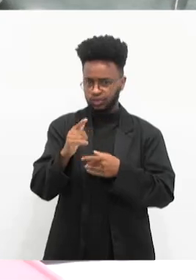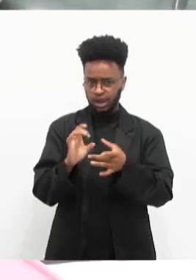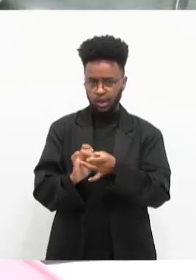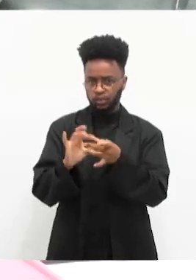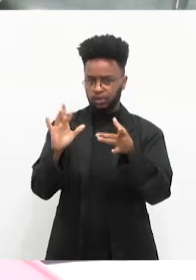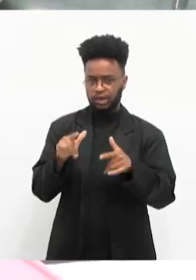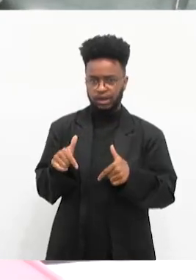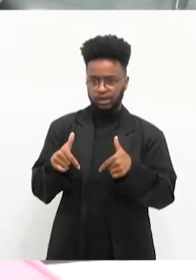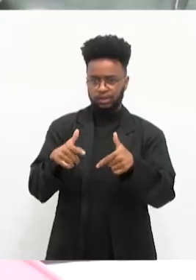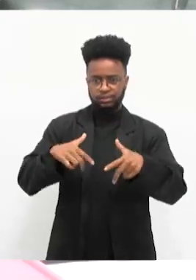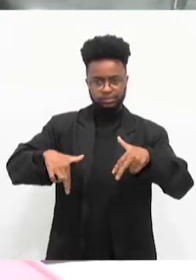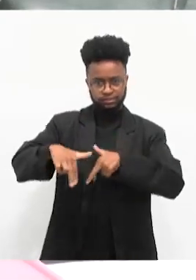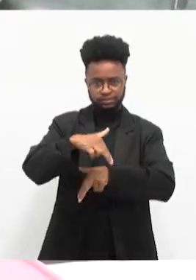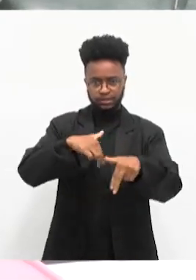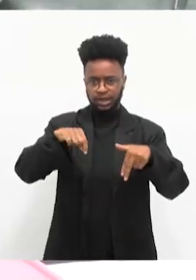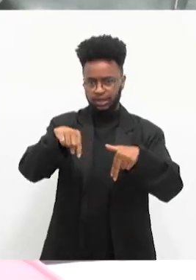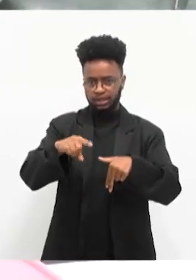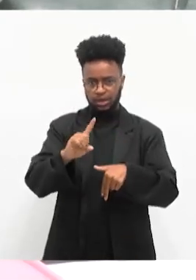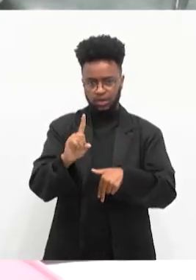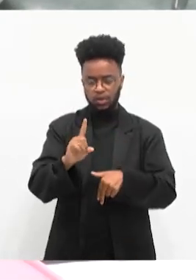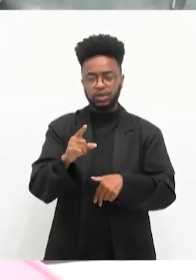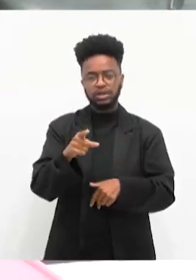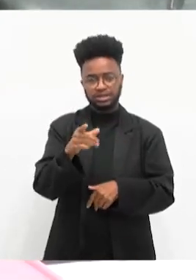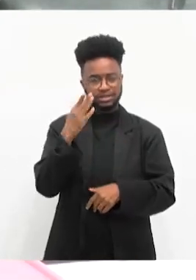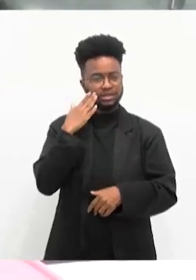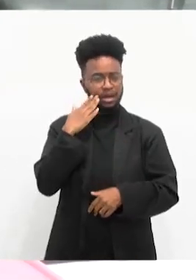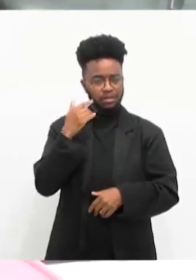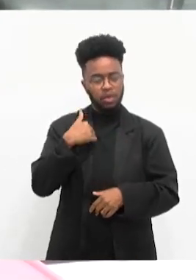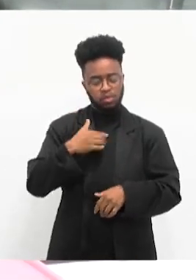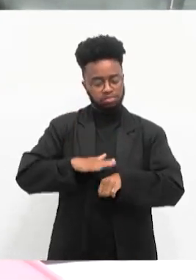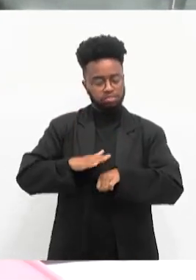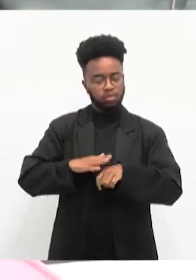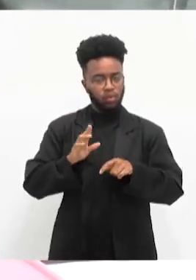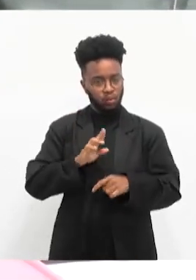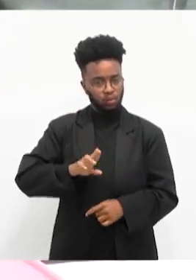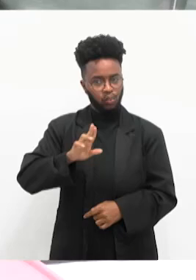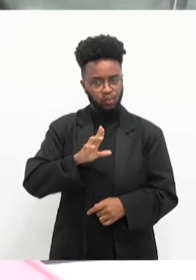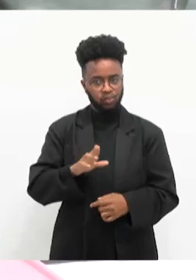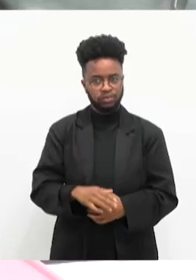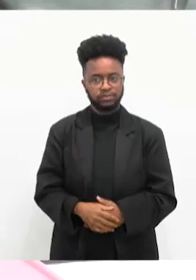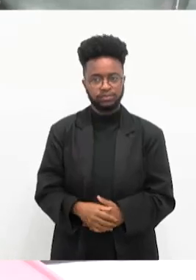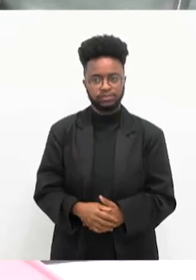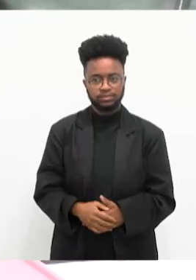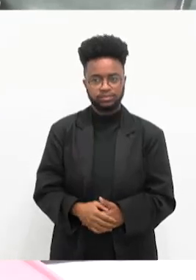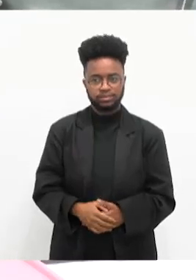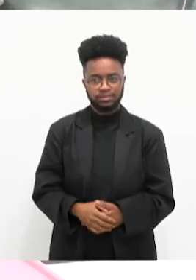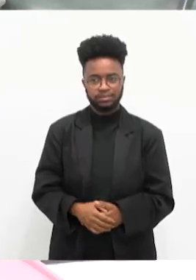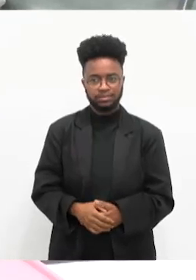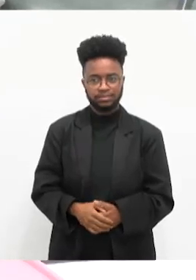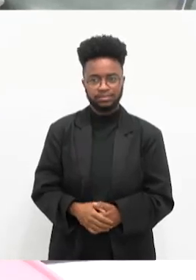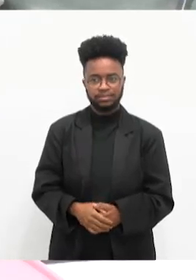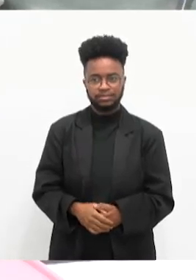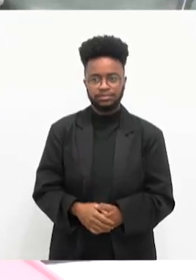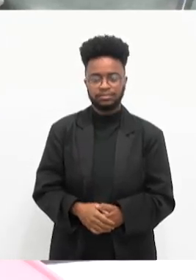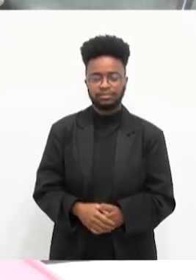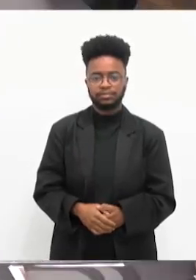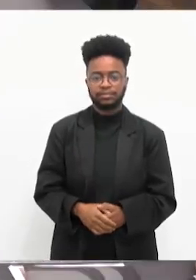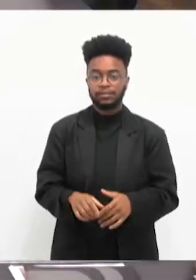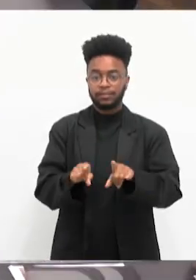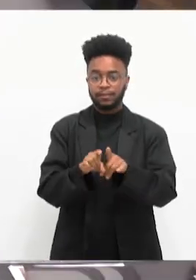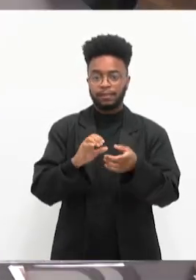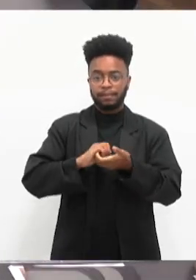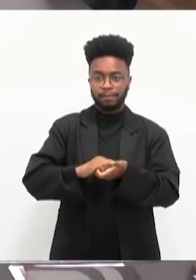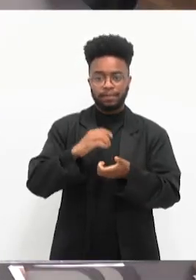colete por aqui. Vossa Excelência sabe que isso tem já uma paternidade. Tá bom. Saudar também o deputado